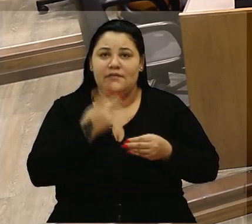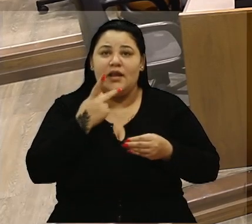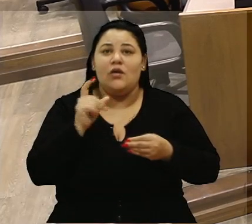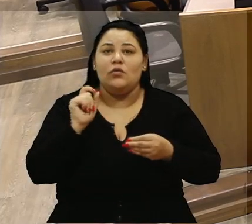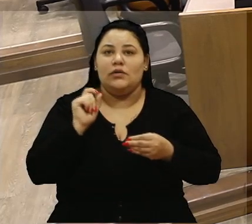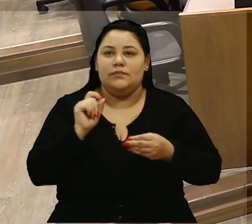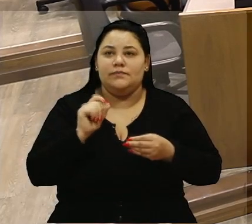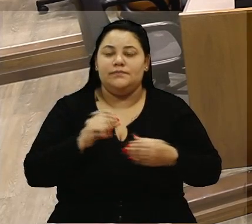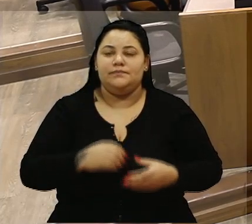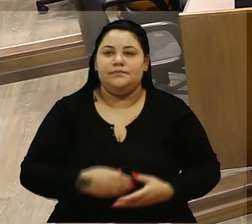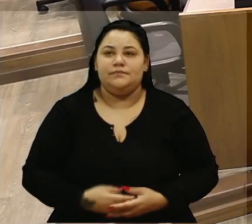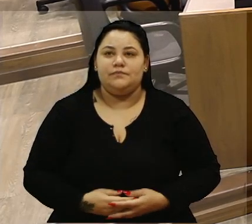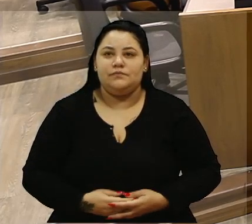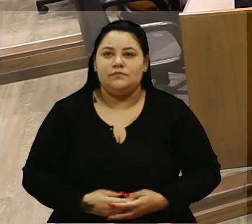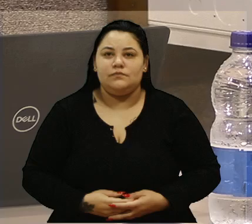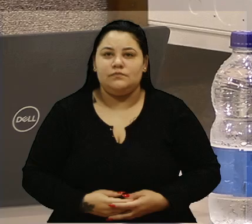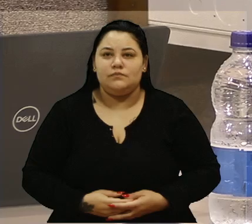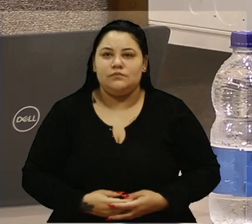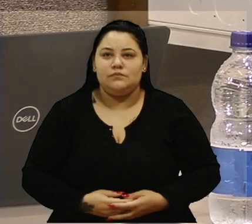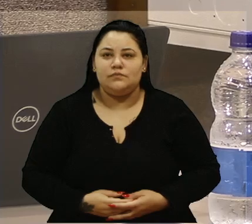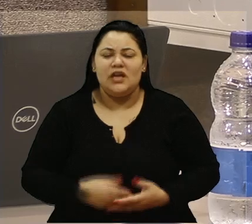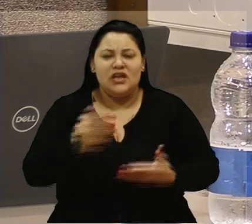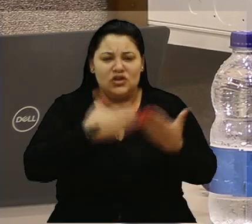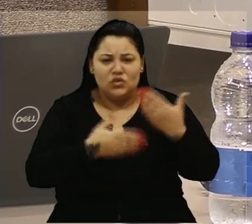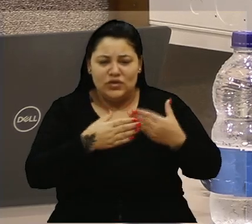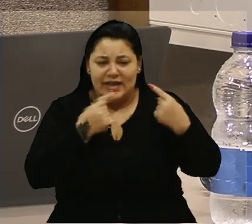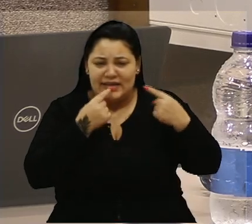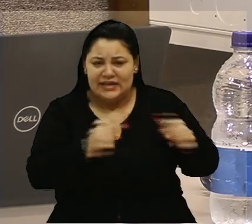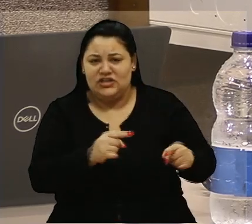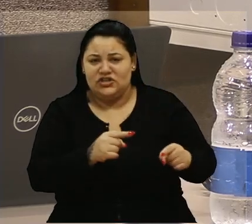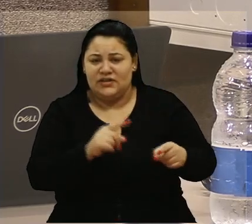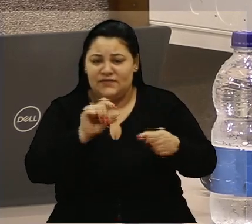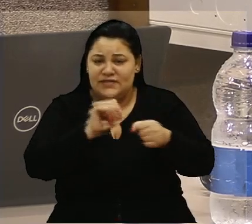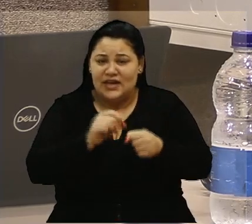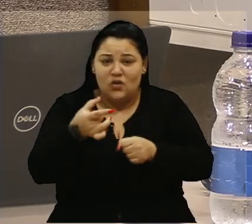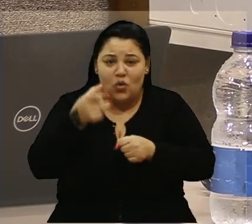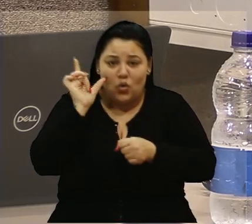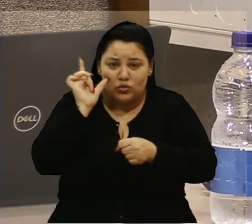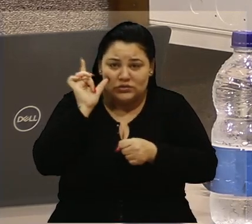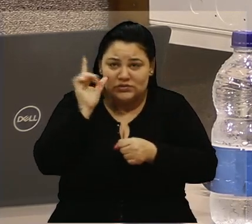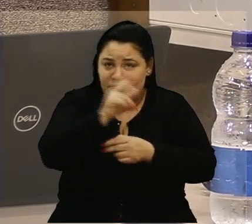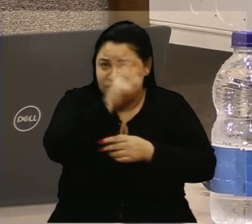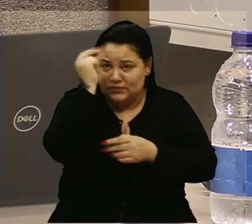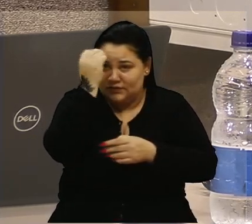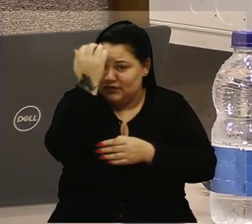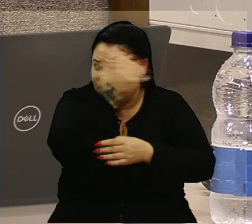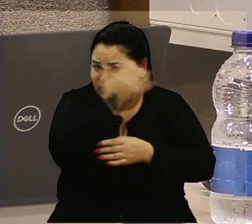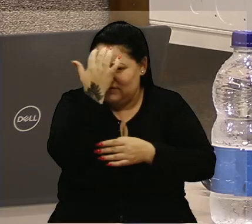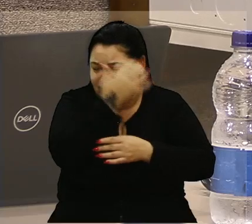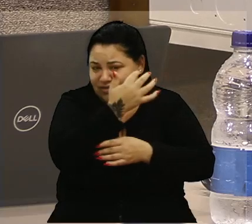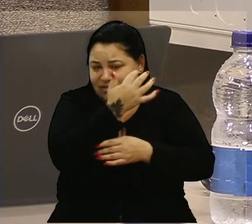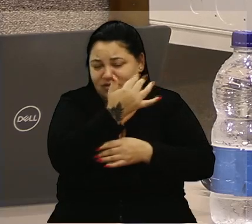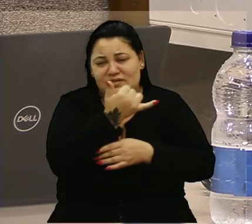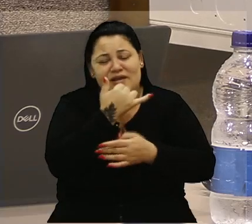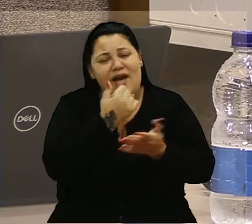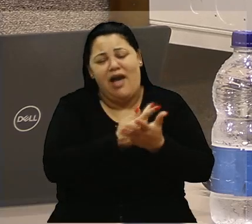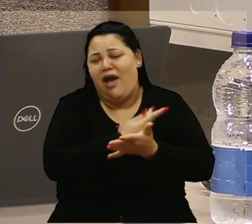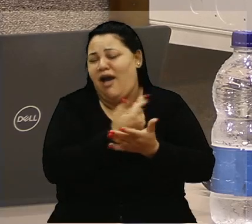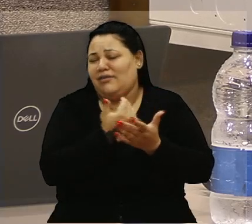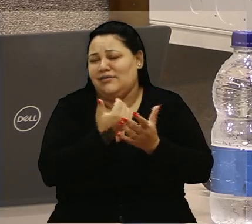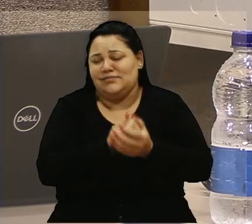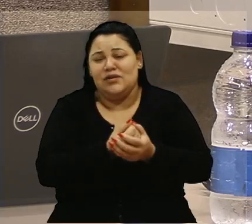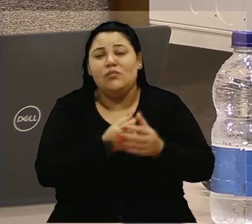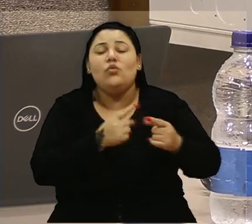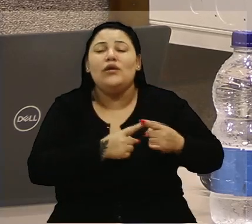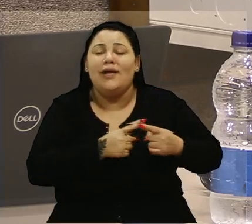seguinte: toda a crítica que foi feita ontem ao prefeito Adiló, completamente injusta, por conta de